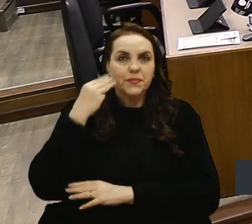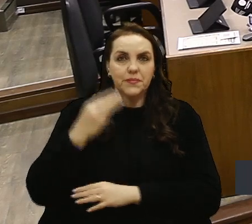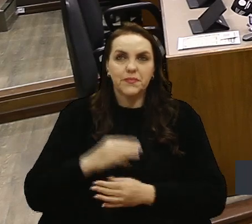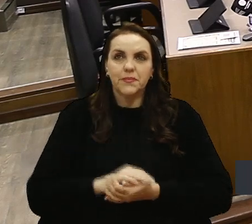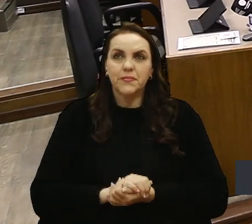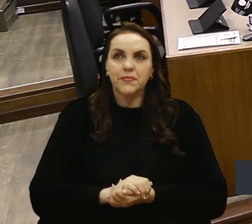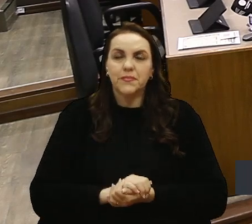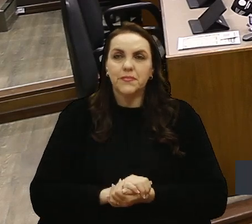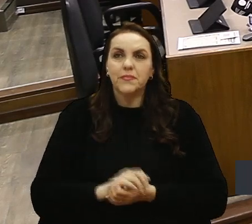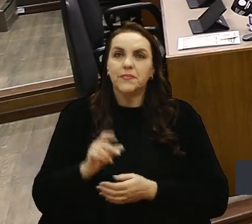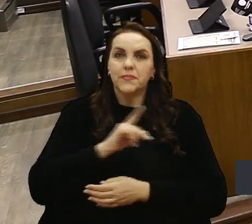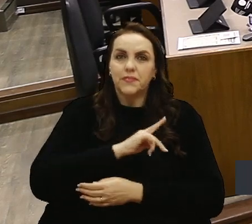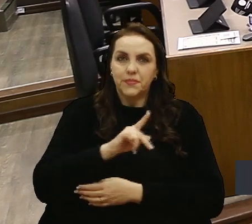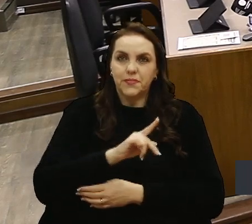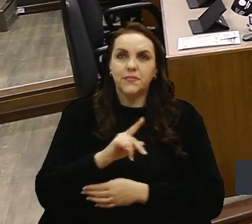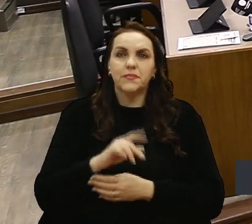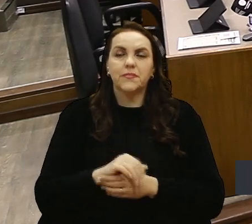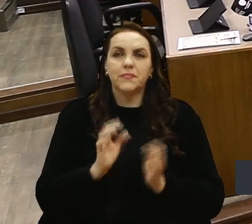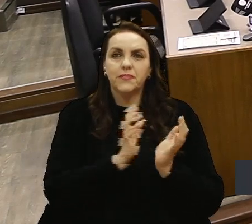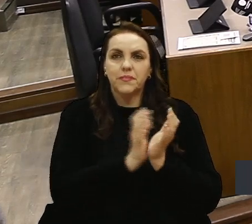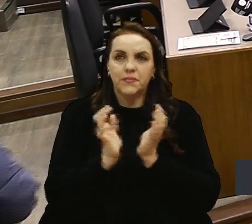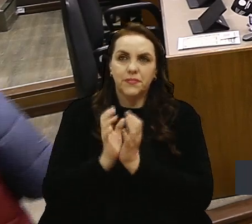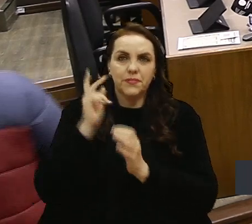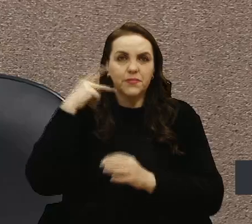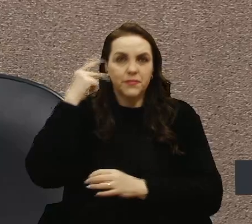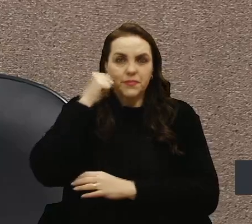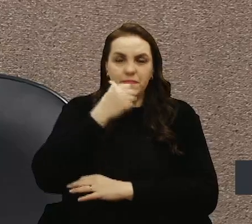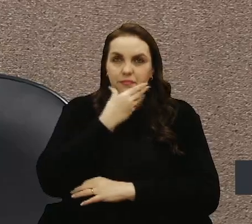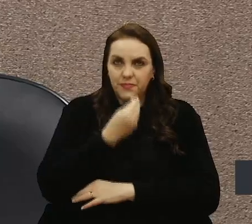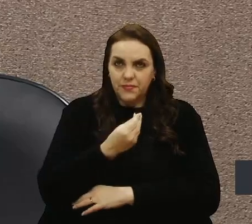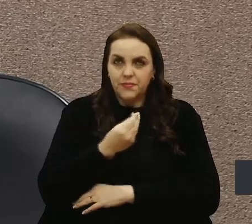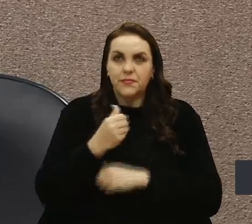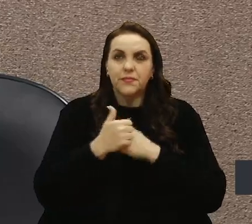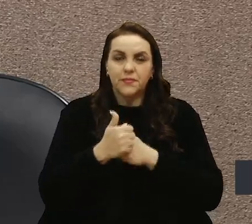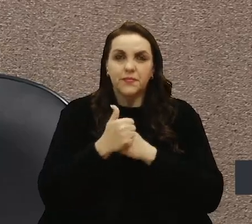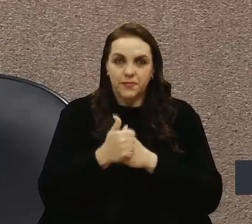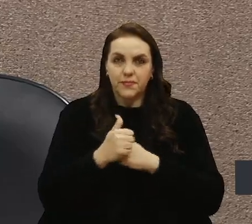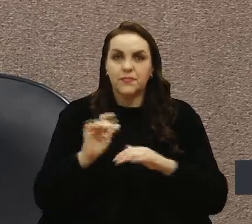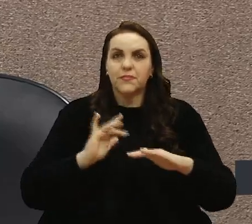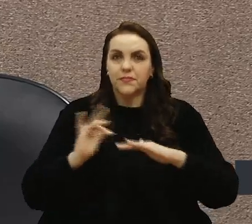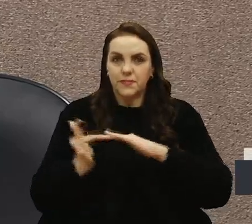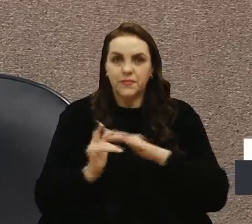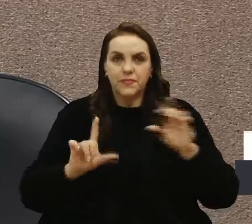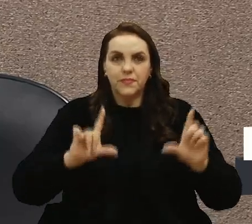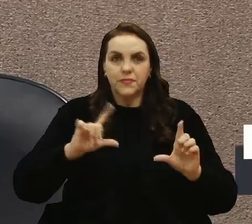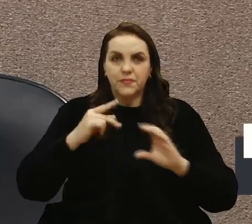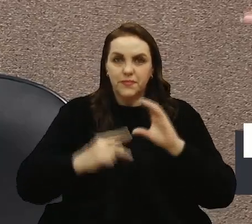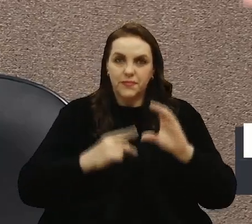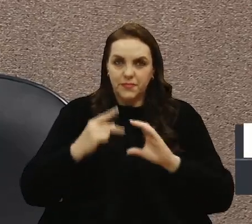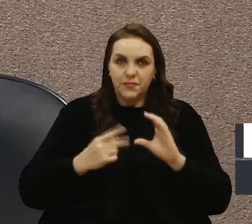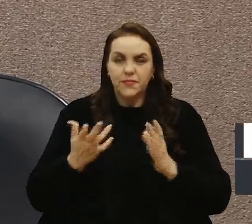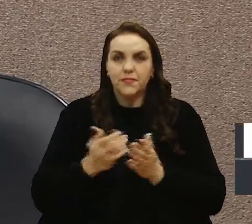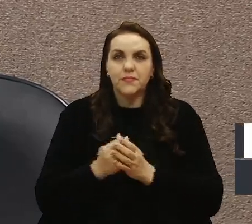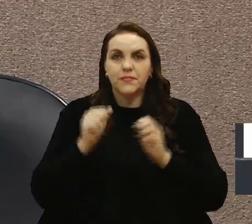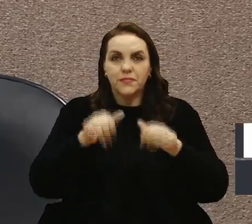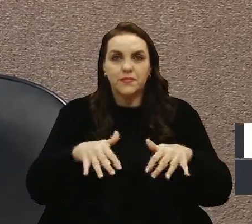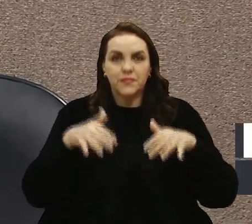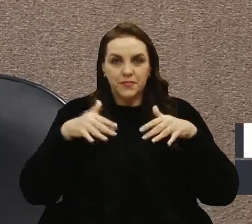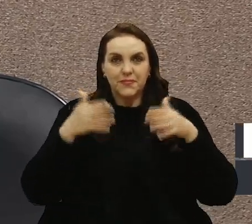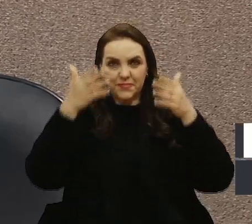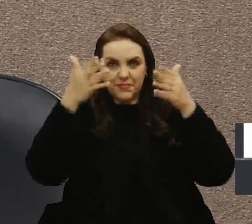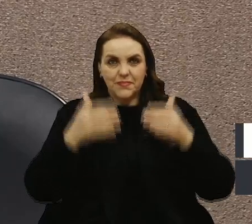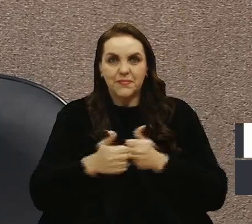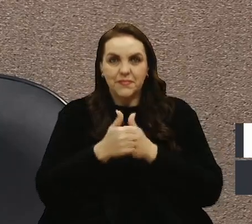presidente e colegas vereadores, quem nos acompanha hoje de casa, pelas redes sociais ou pela TV Câmara, principalmente quem nos acompanha hoje aqui do plenário, essa turma